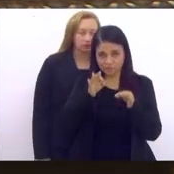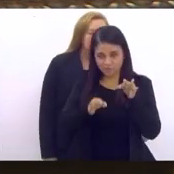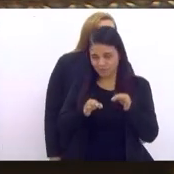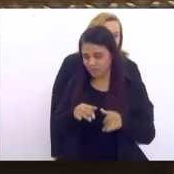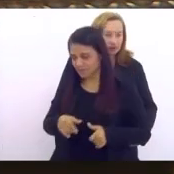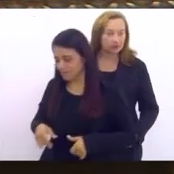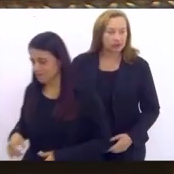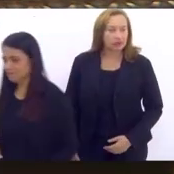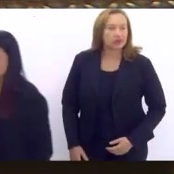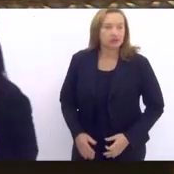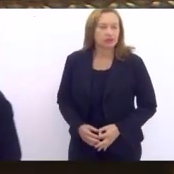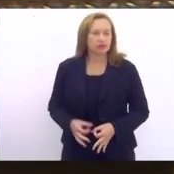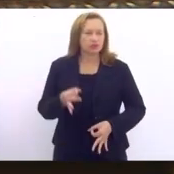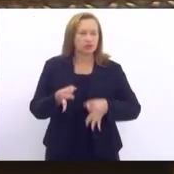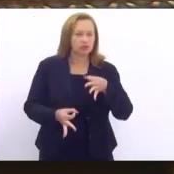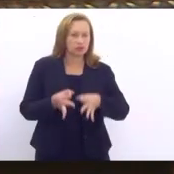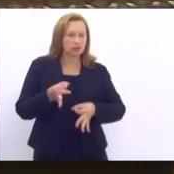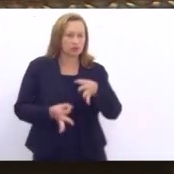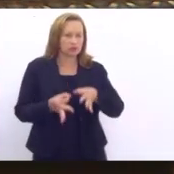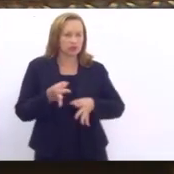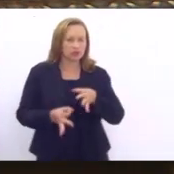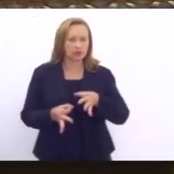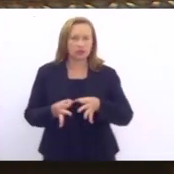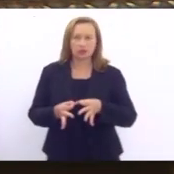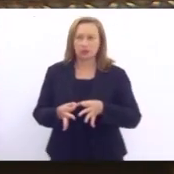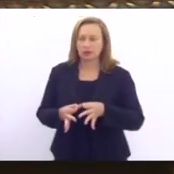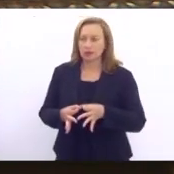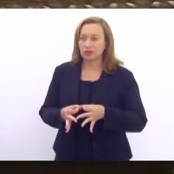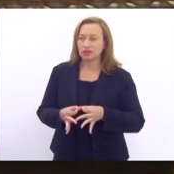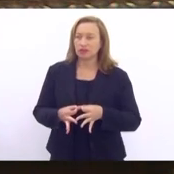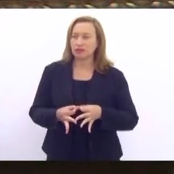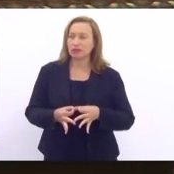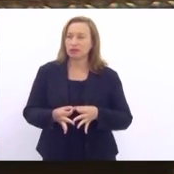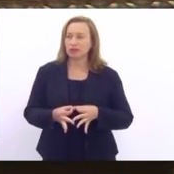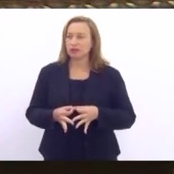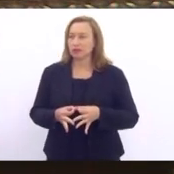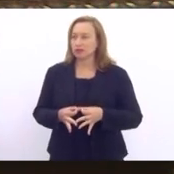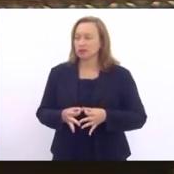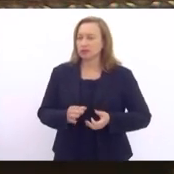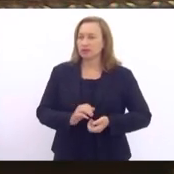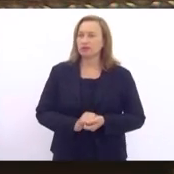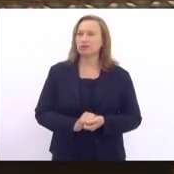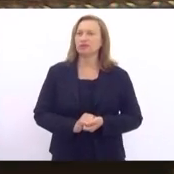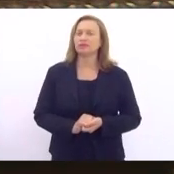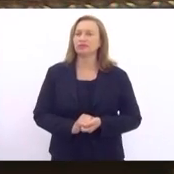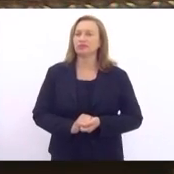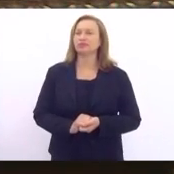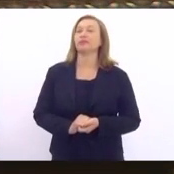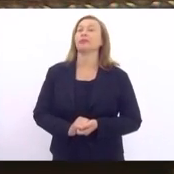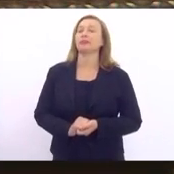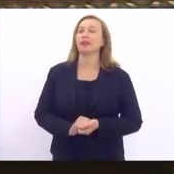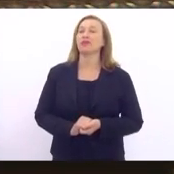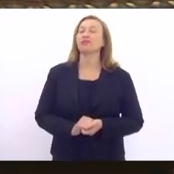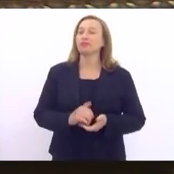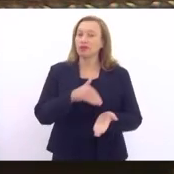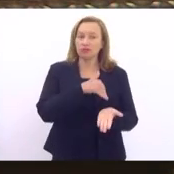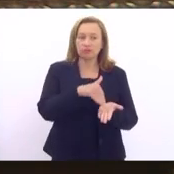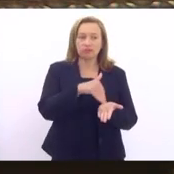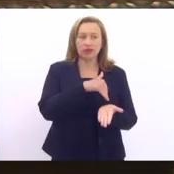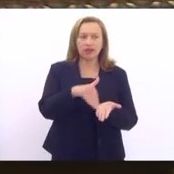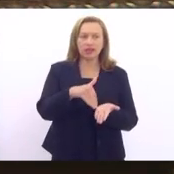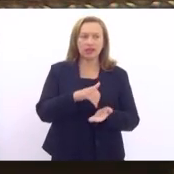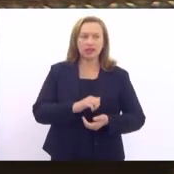de secretário. O senhor está hoje aqui para votar, mas foi o secretário que fez a sugestão